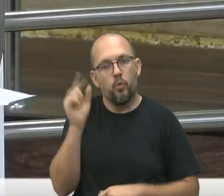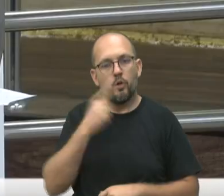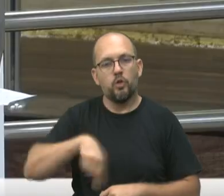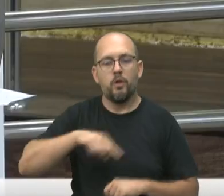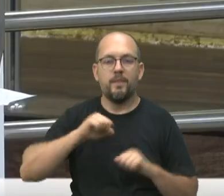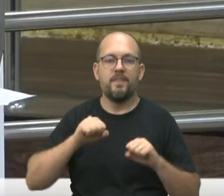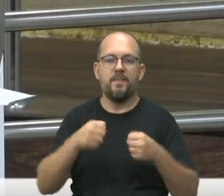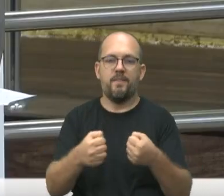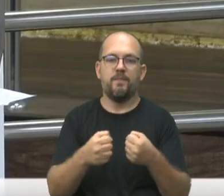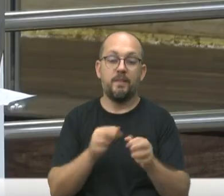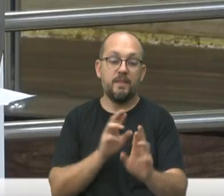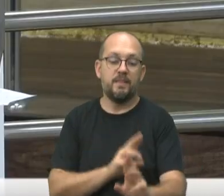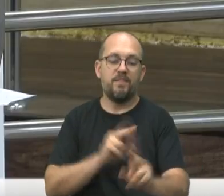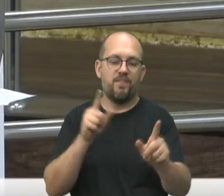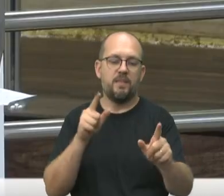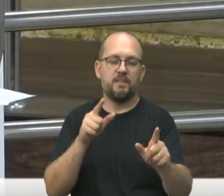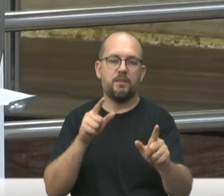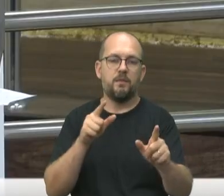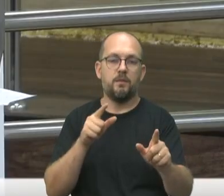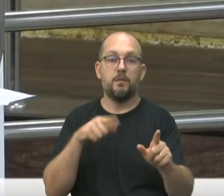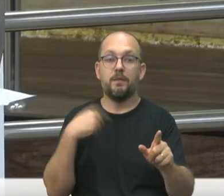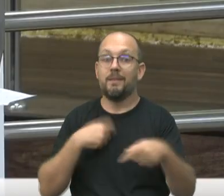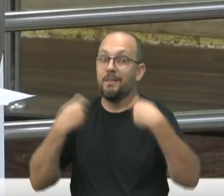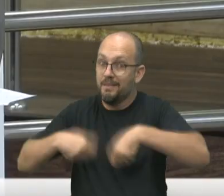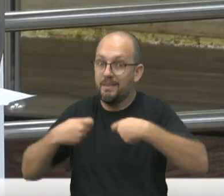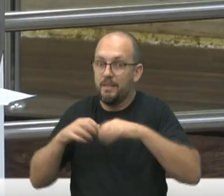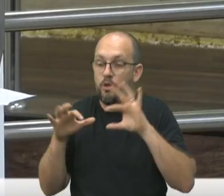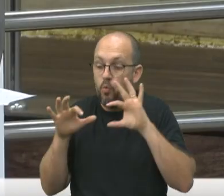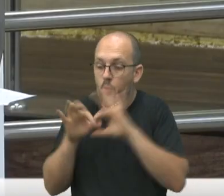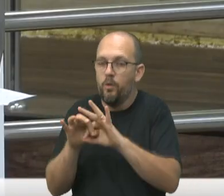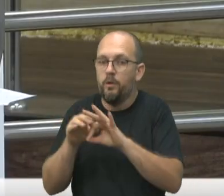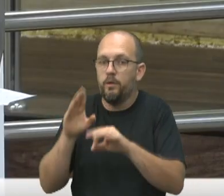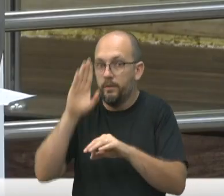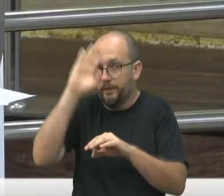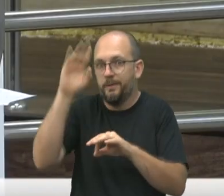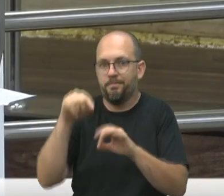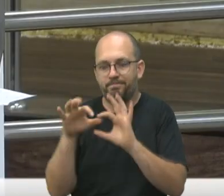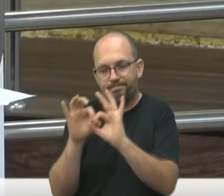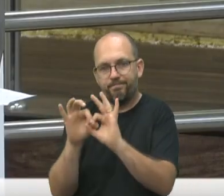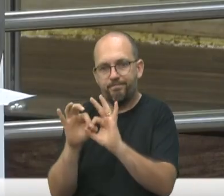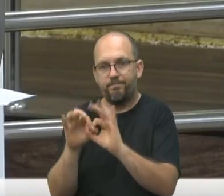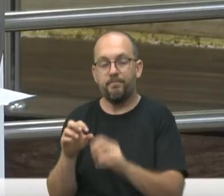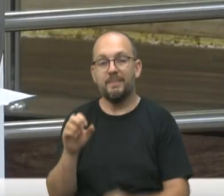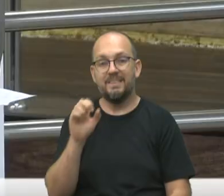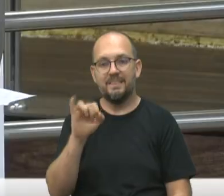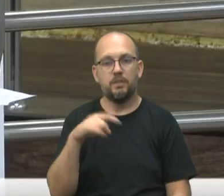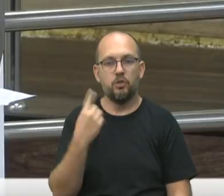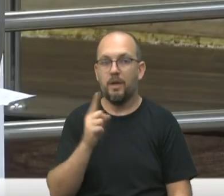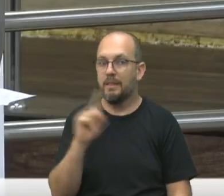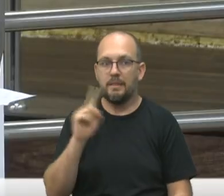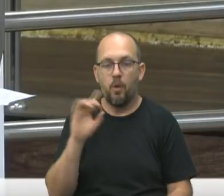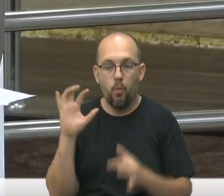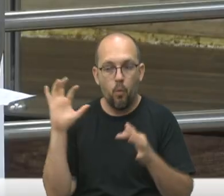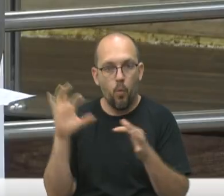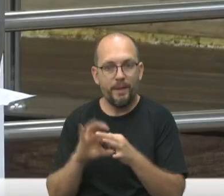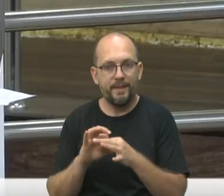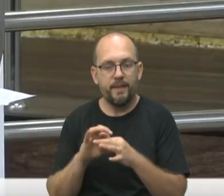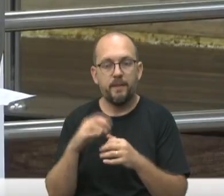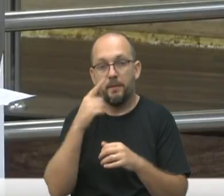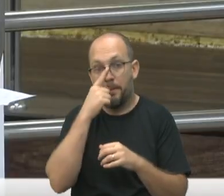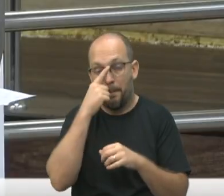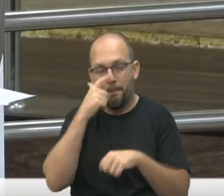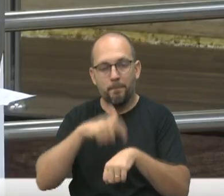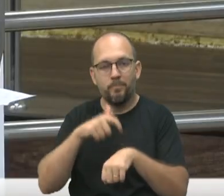nossas diferenças não são maiores do que a necessidade da gente se unir. E se a gente não for capaz de se unir no momento em que